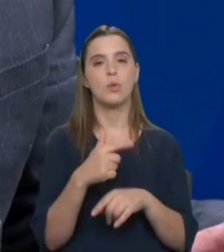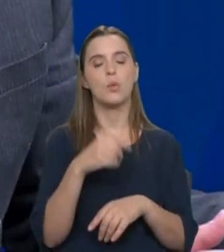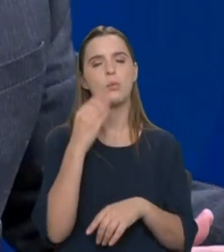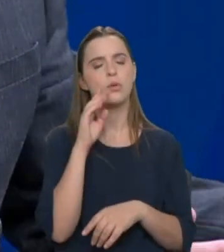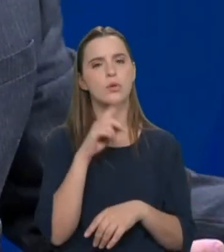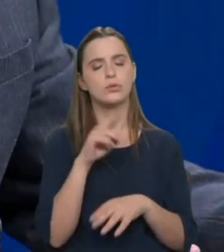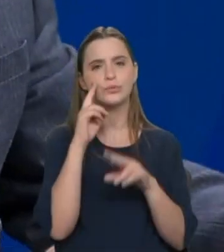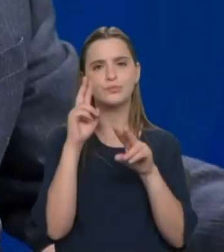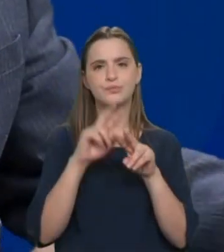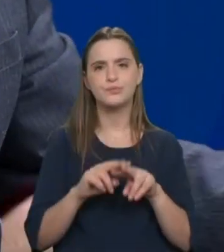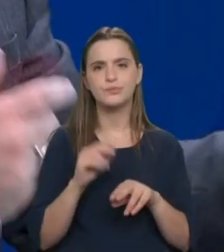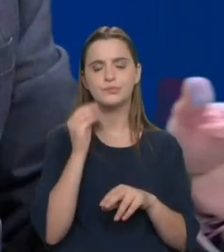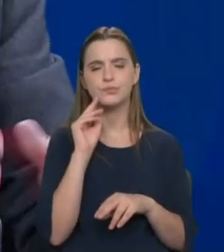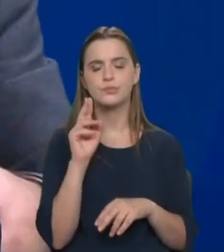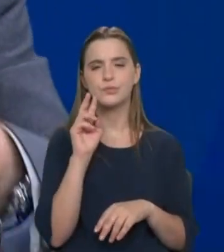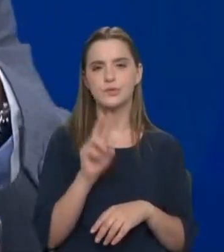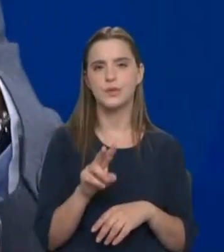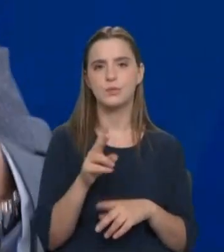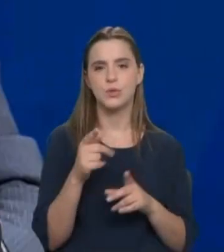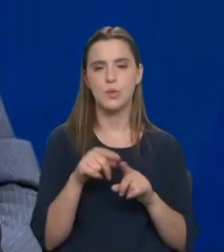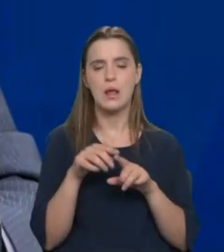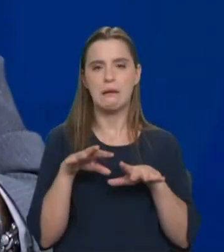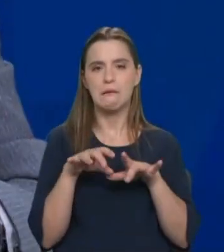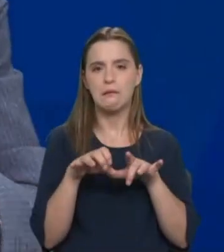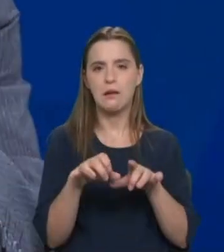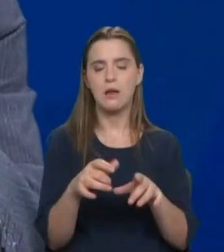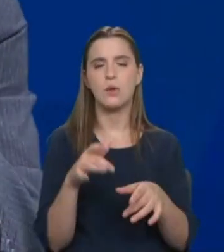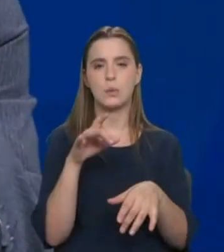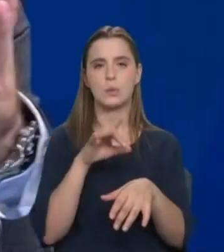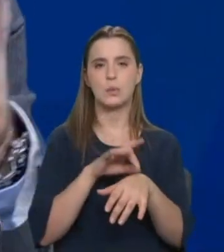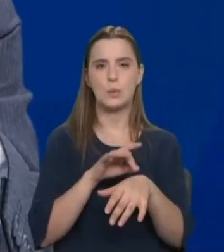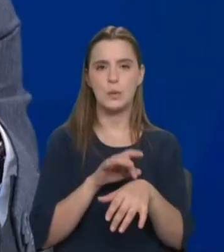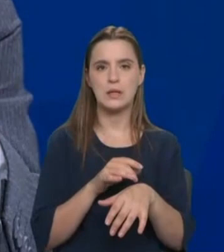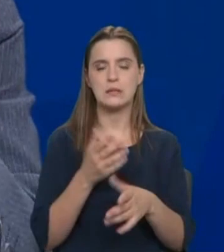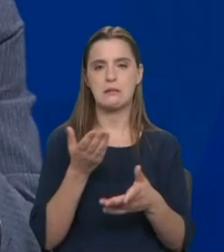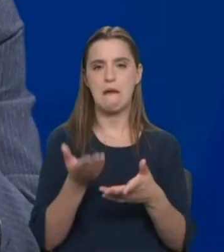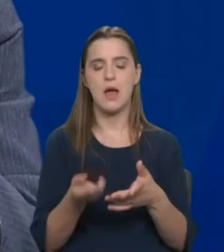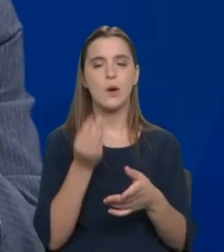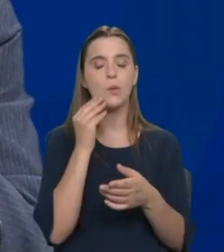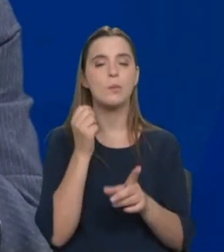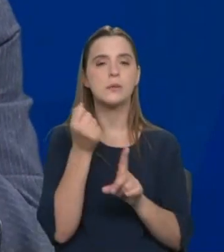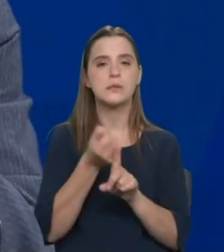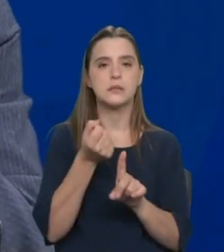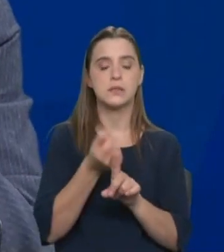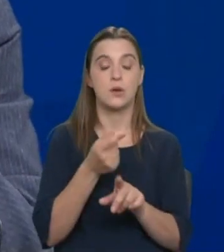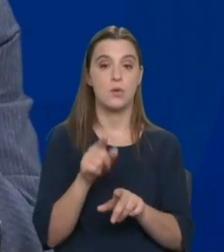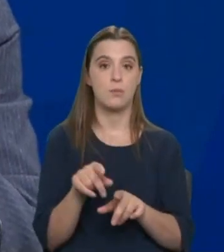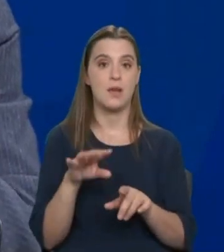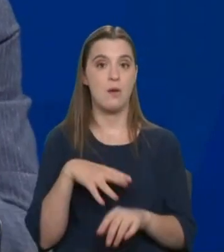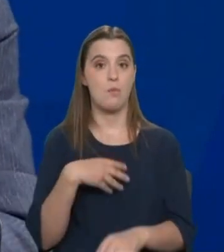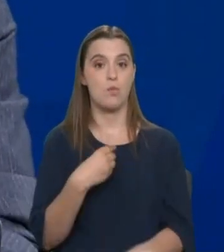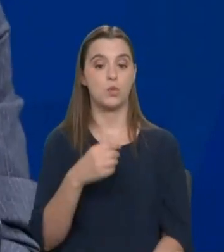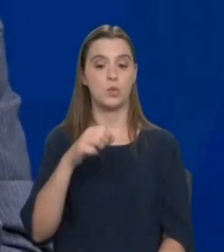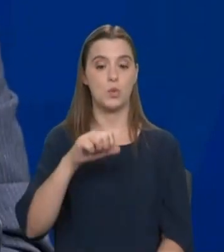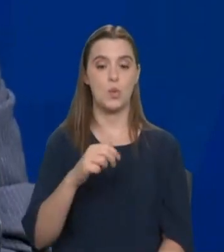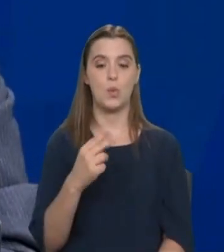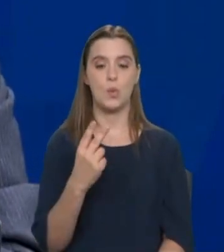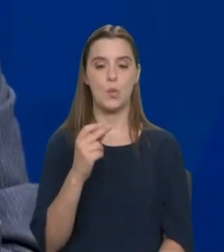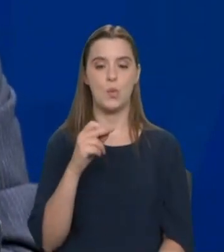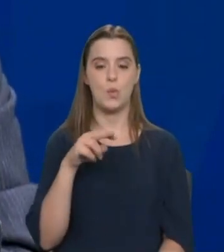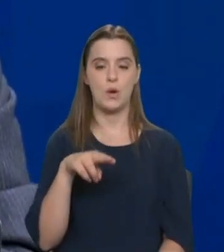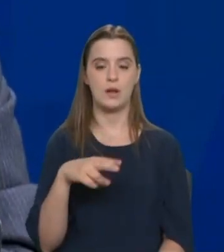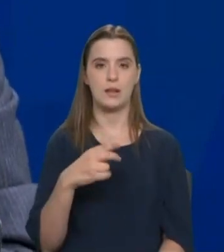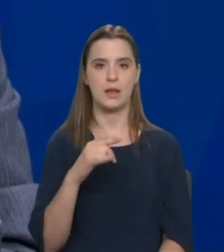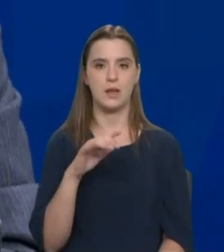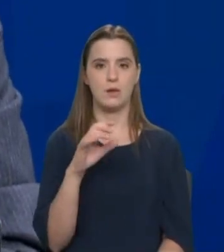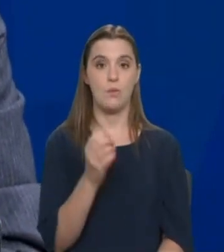analisar e combater cancro, doenças degenerativas, este novo mundo quântico que se anuncia e que muitas vezes é tão